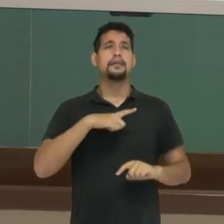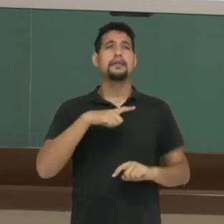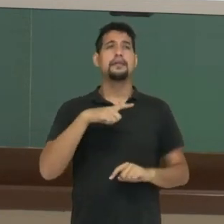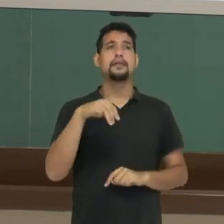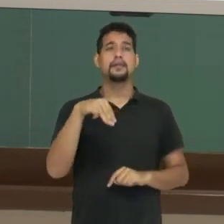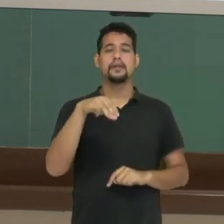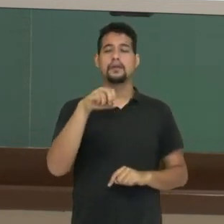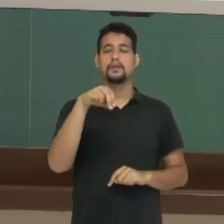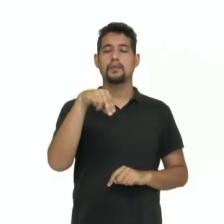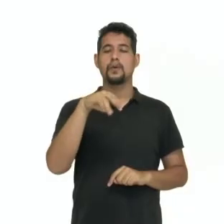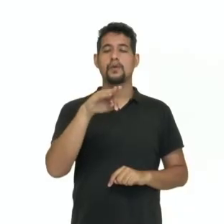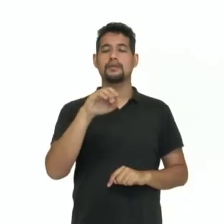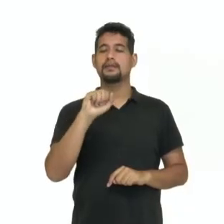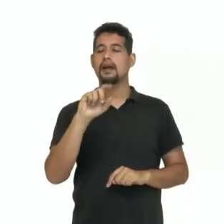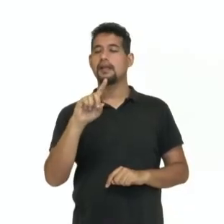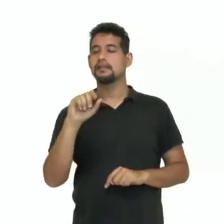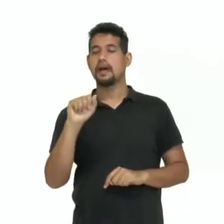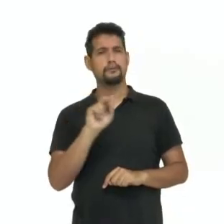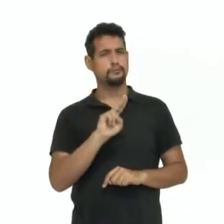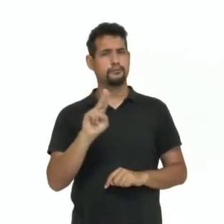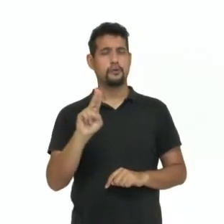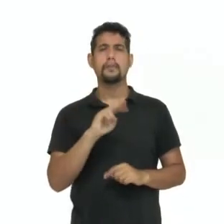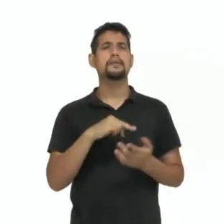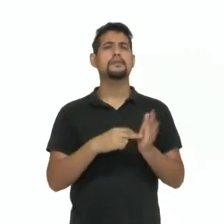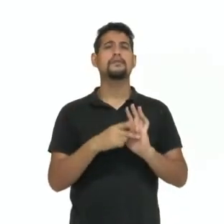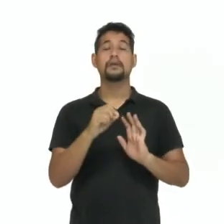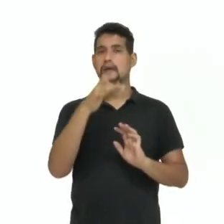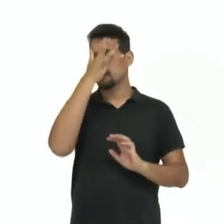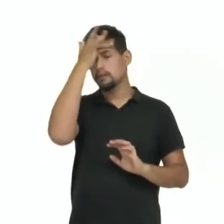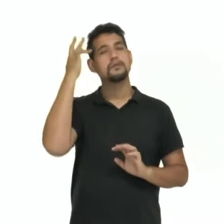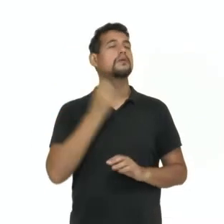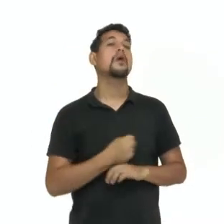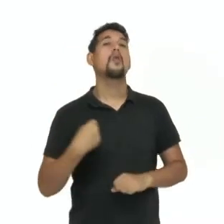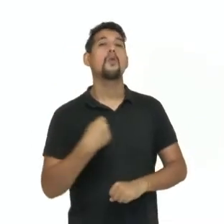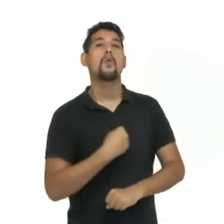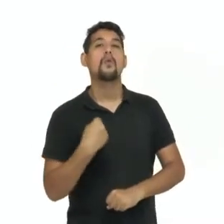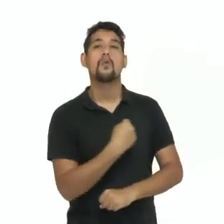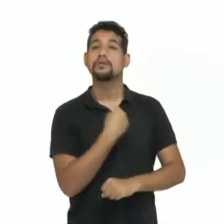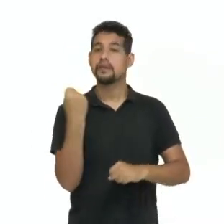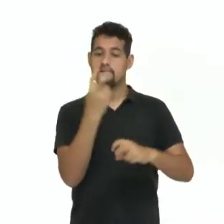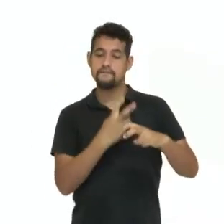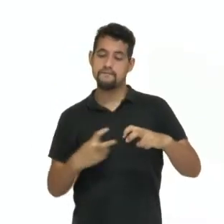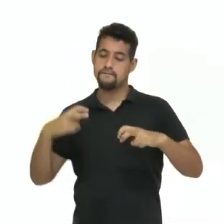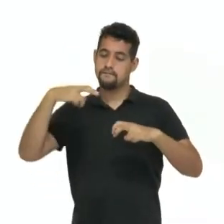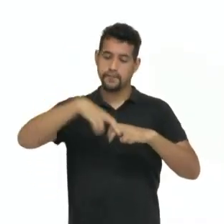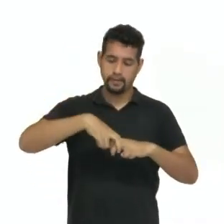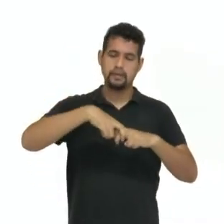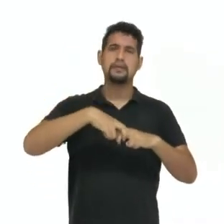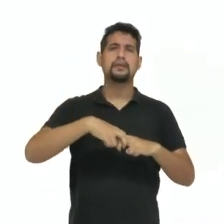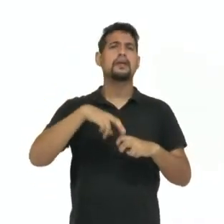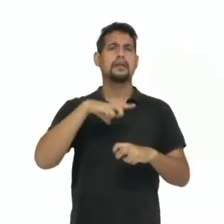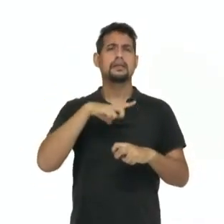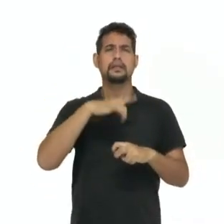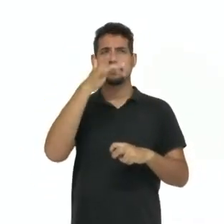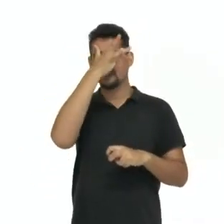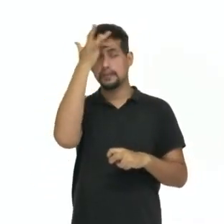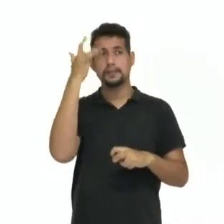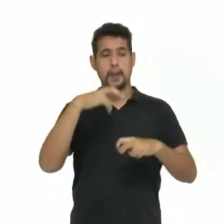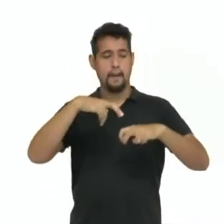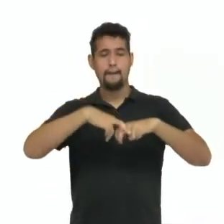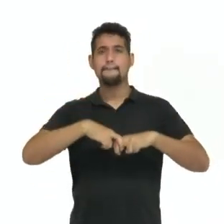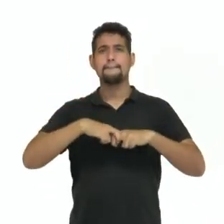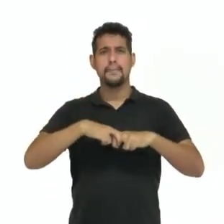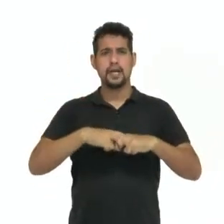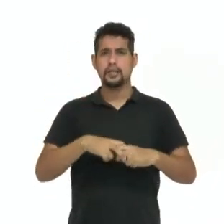montada é o nome do golpe, né? É quando o lutador monta em seu adversário, tendo seus joelhos e seus pés